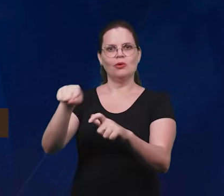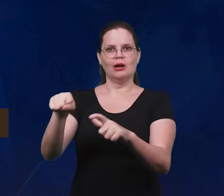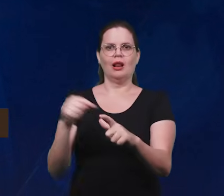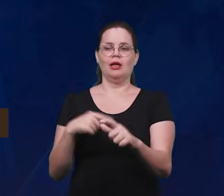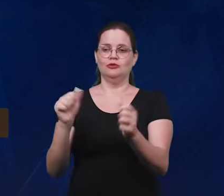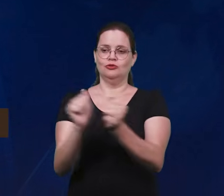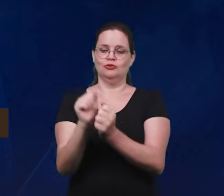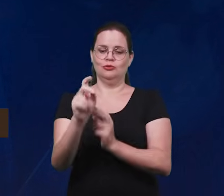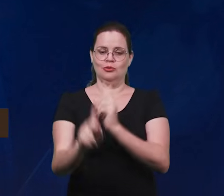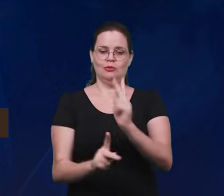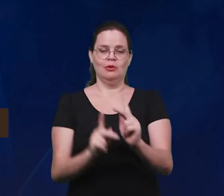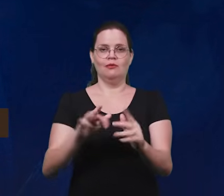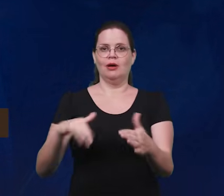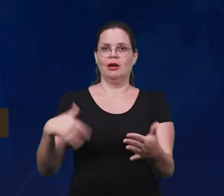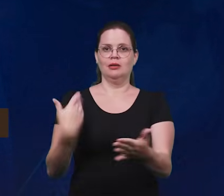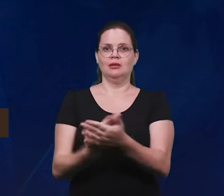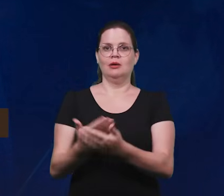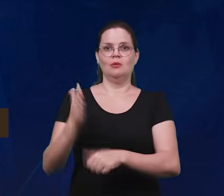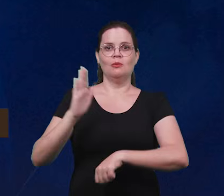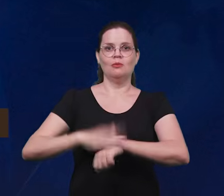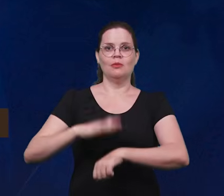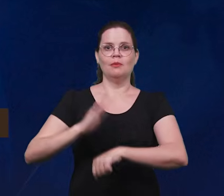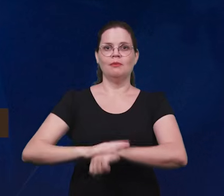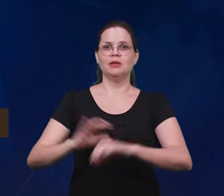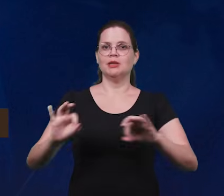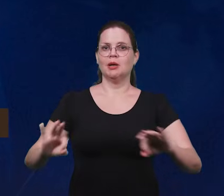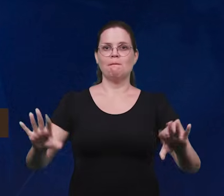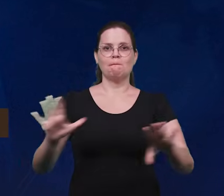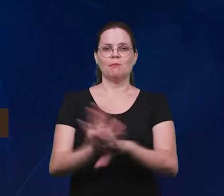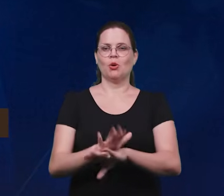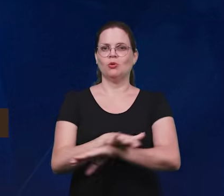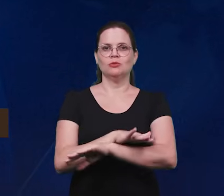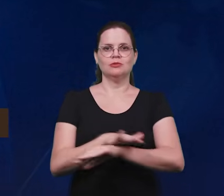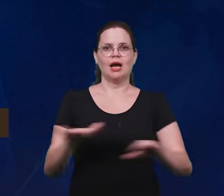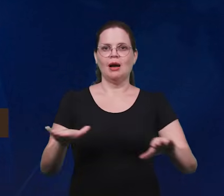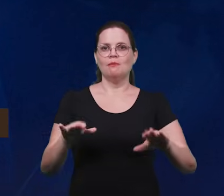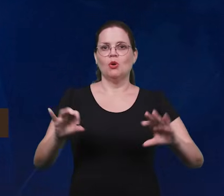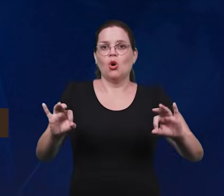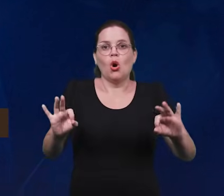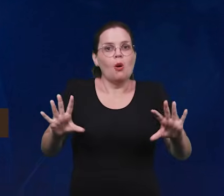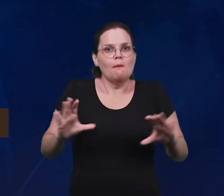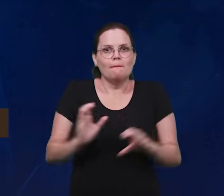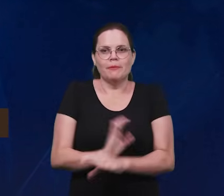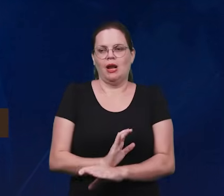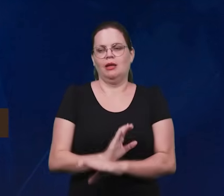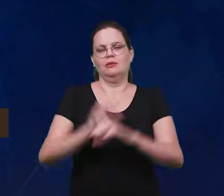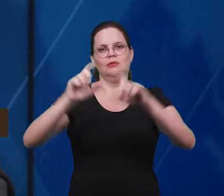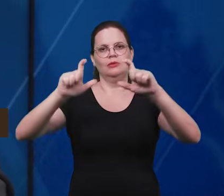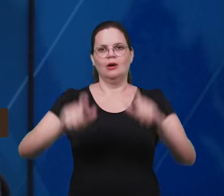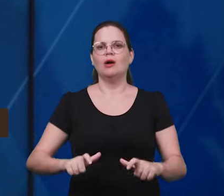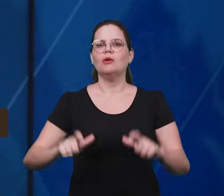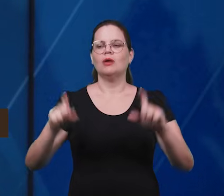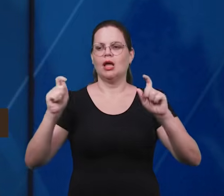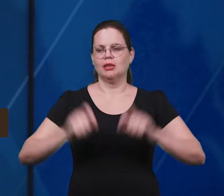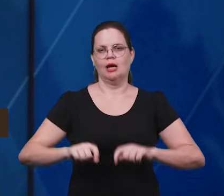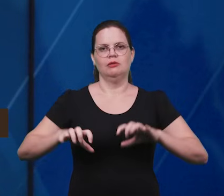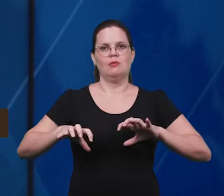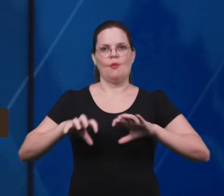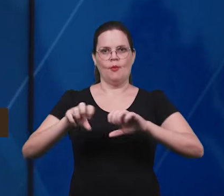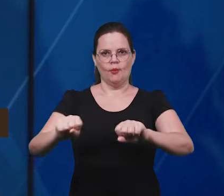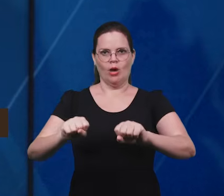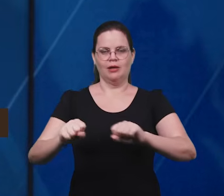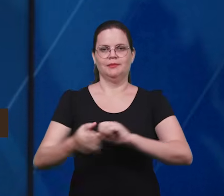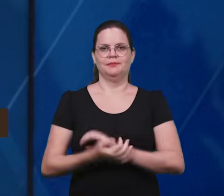cumprir integralmente a promessa de posse na terra prometida. Duas